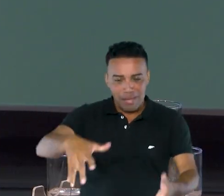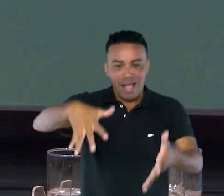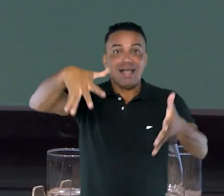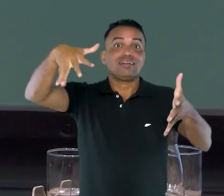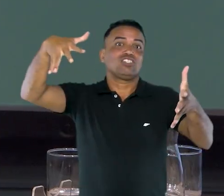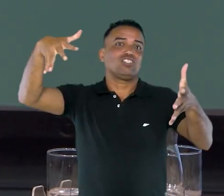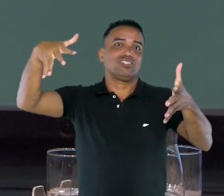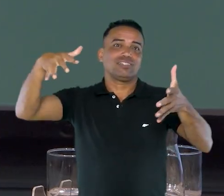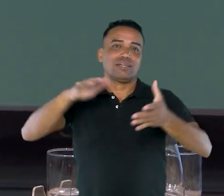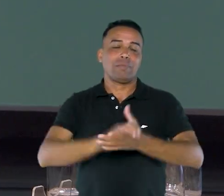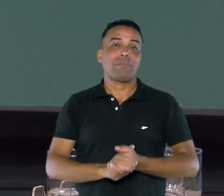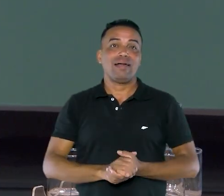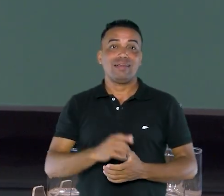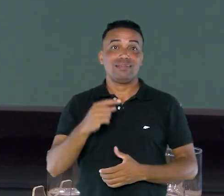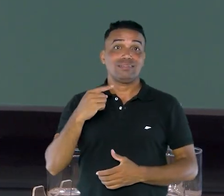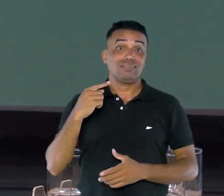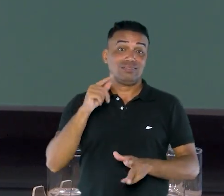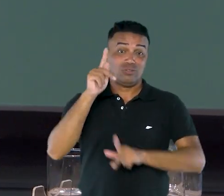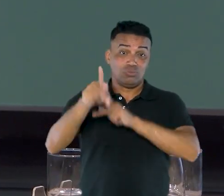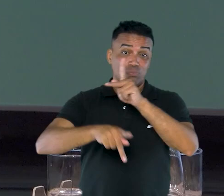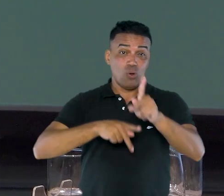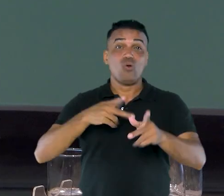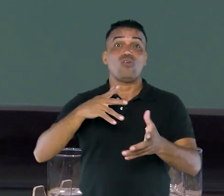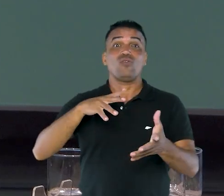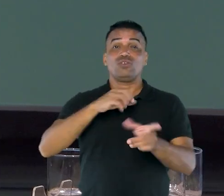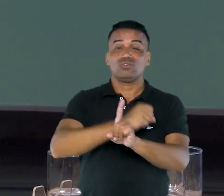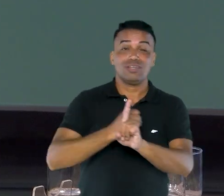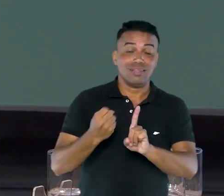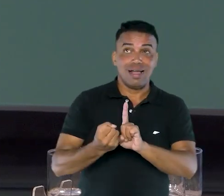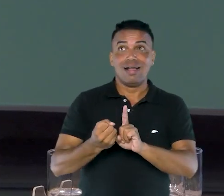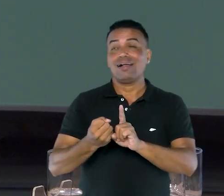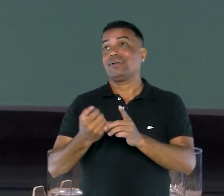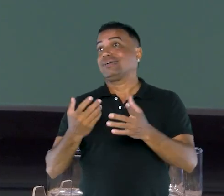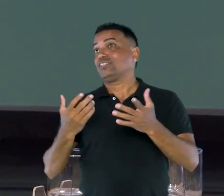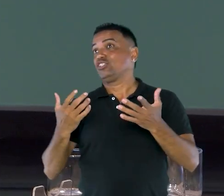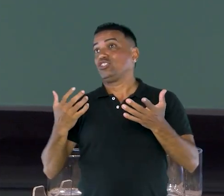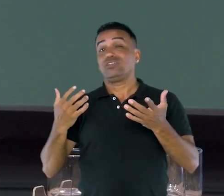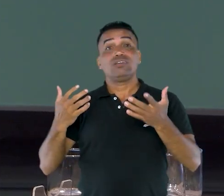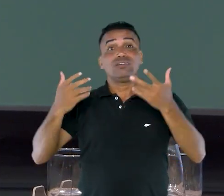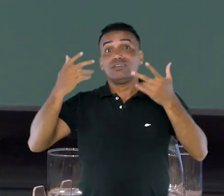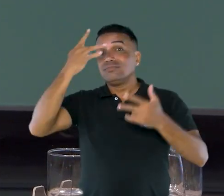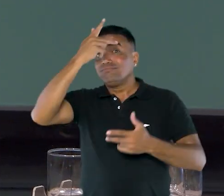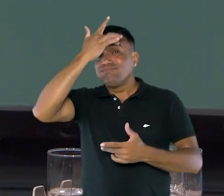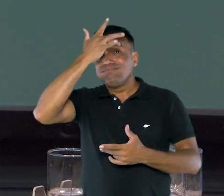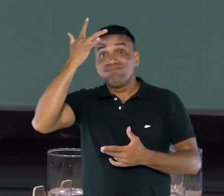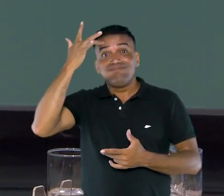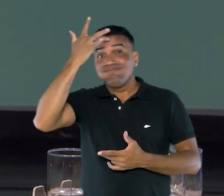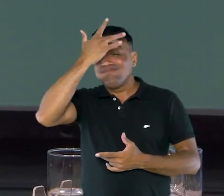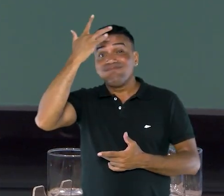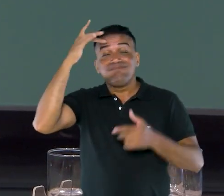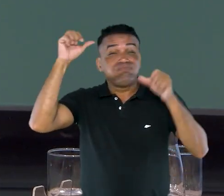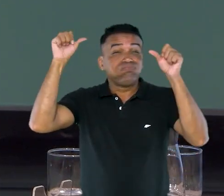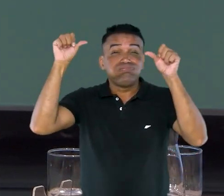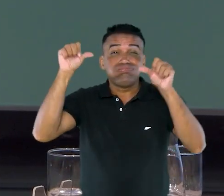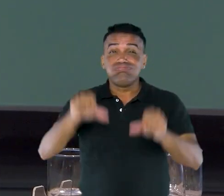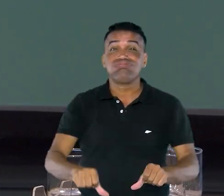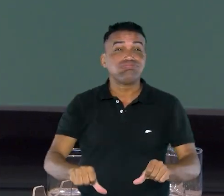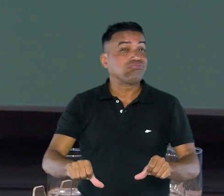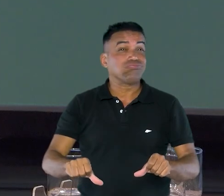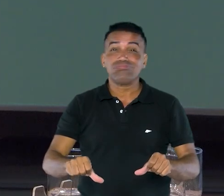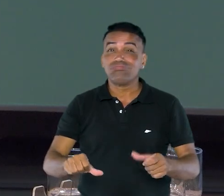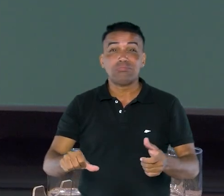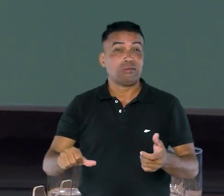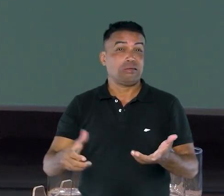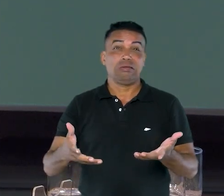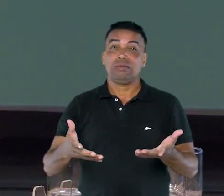numa psicose coletiva delirante acreditando em magia. Sem dúvida, a gente está num